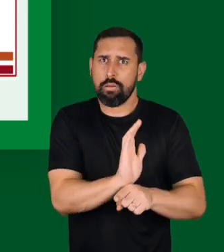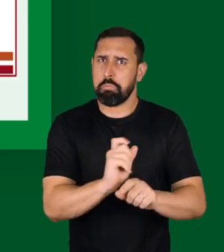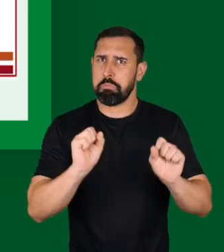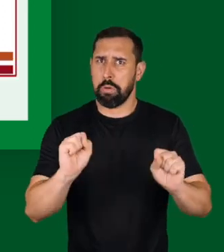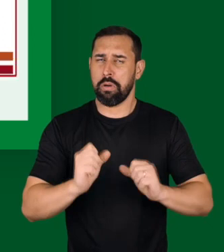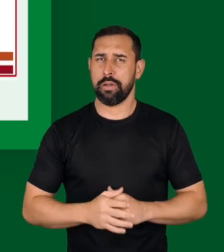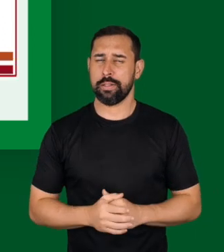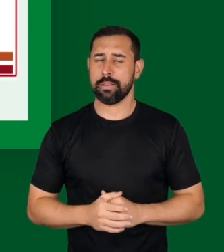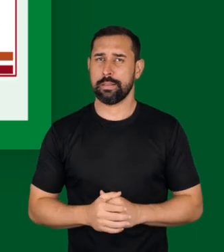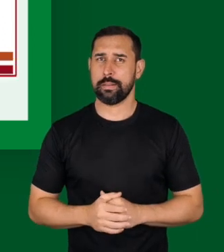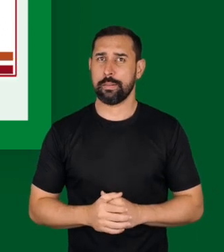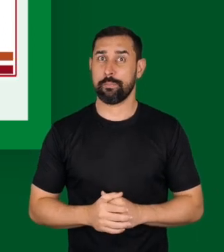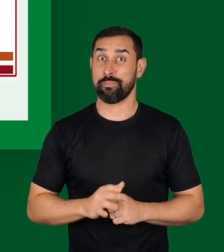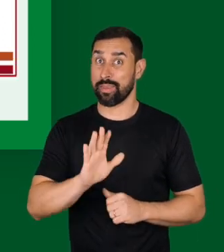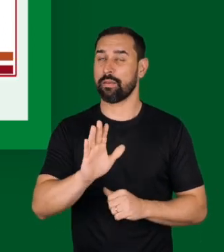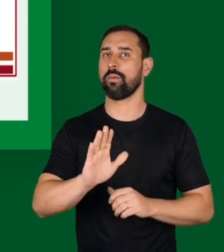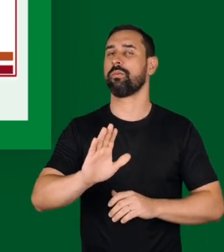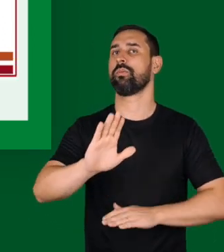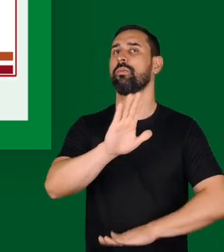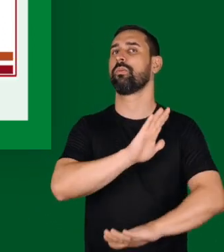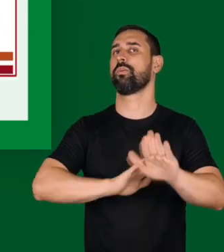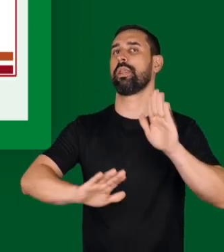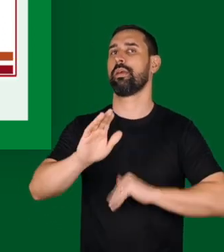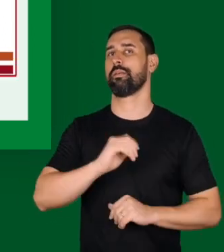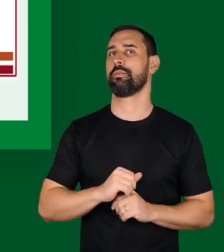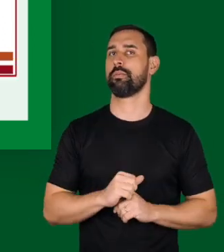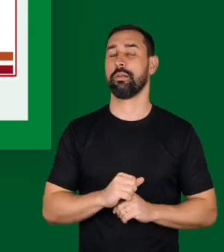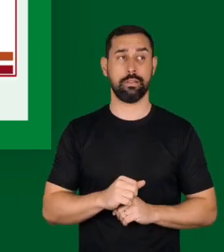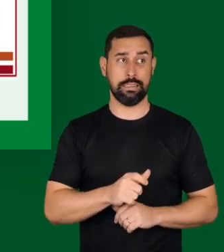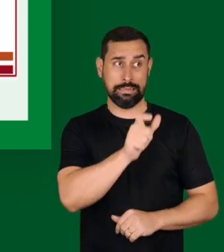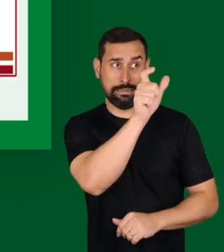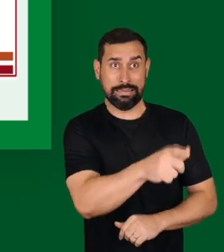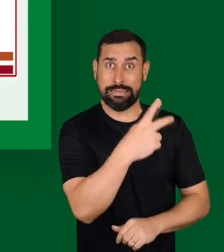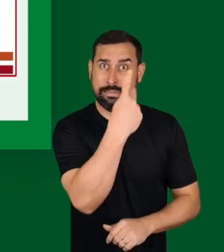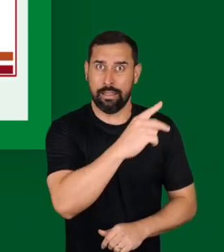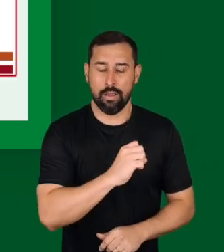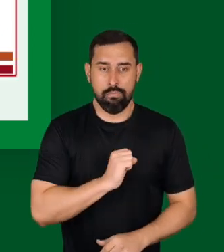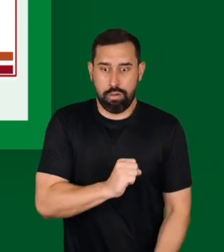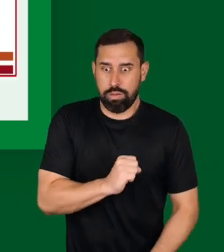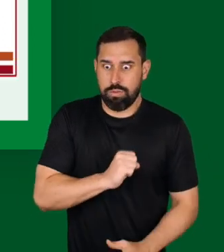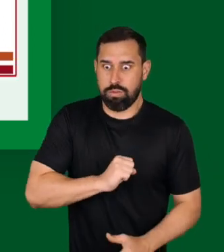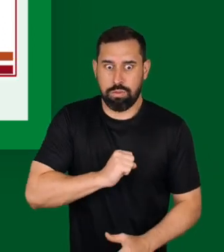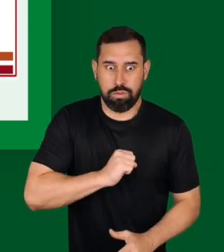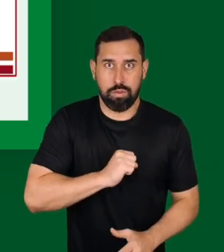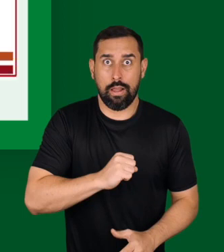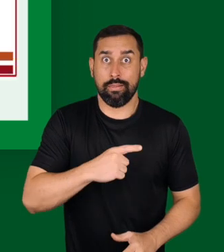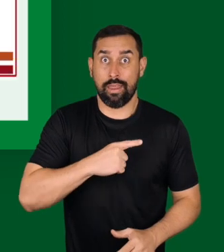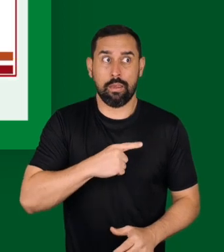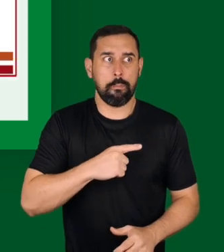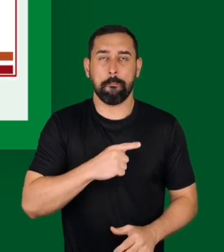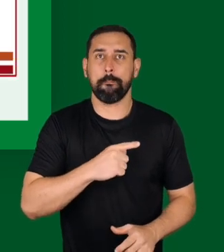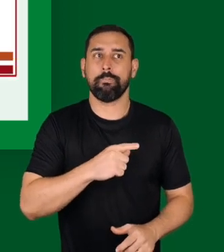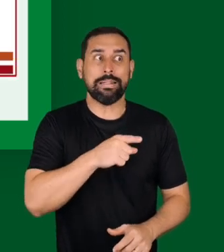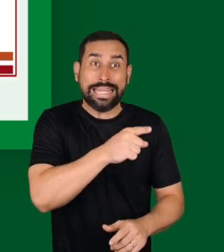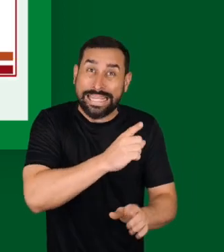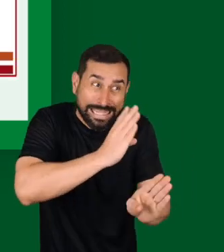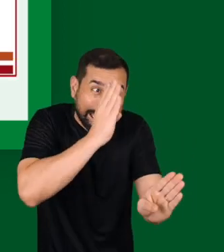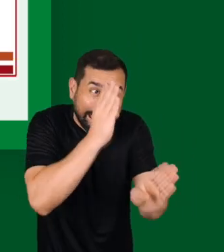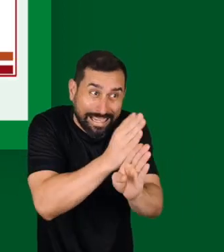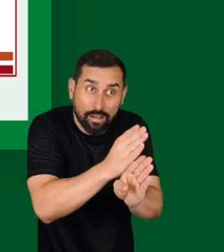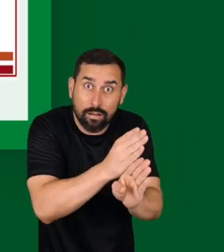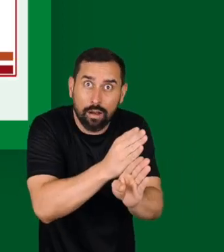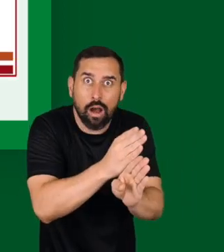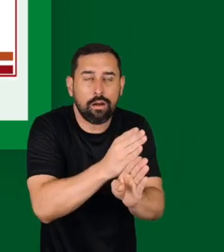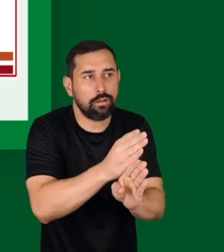a manobra de Valsalva. Mais uma vez lembrando, a manobra vagal ela não pode retardar o